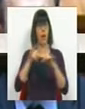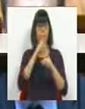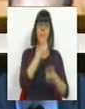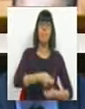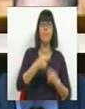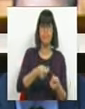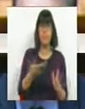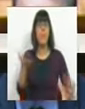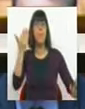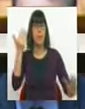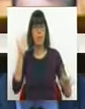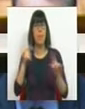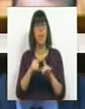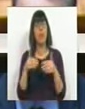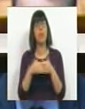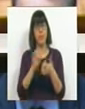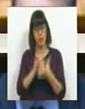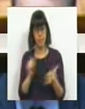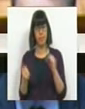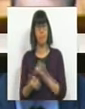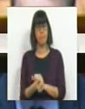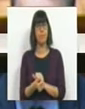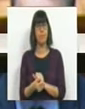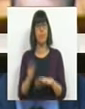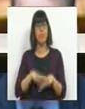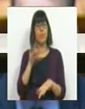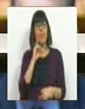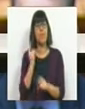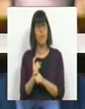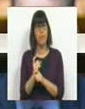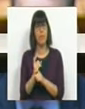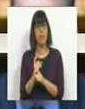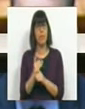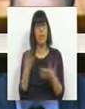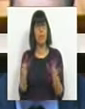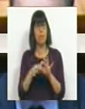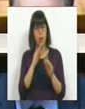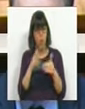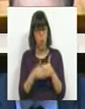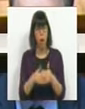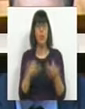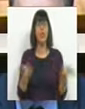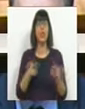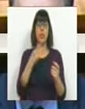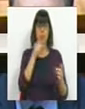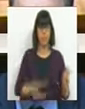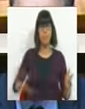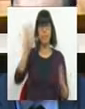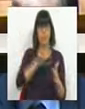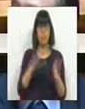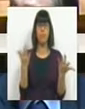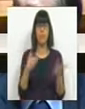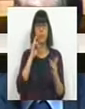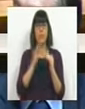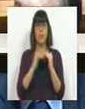ou agrícola careciam de um processo de adaptação face às exigências em termos de ordenamento e gestão territorial e